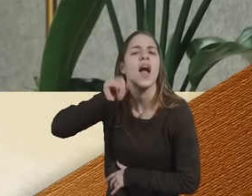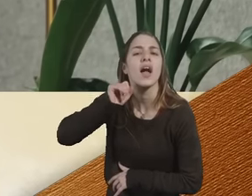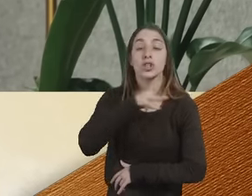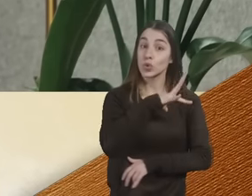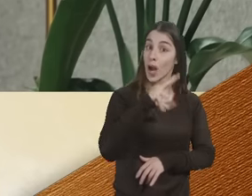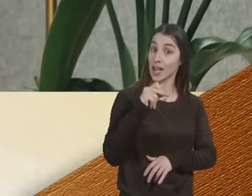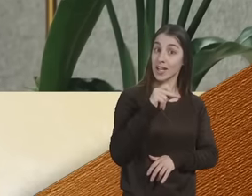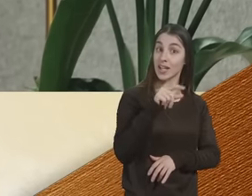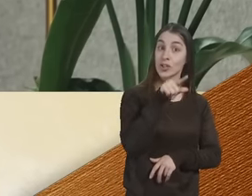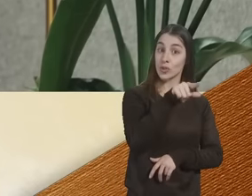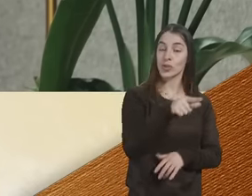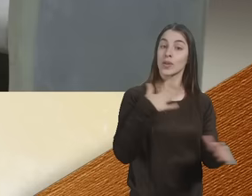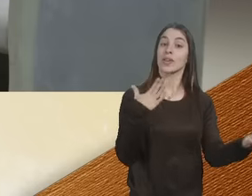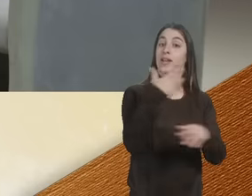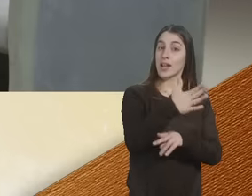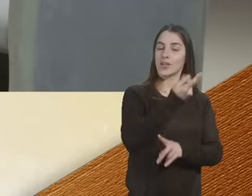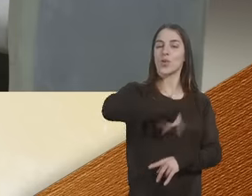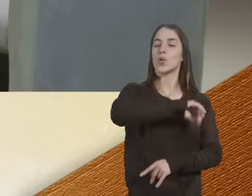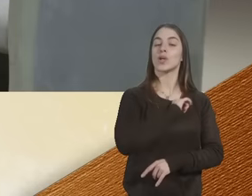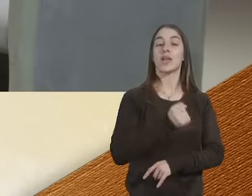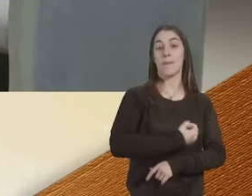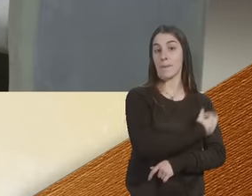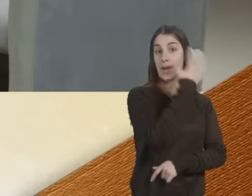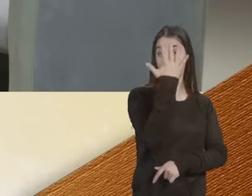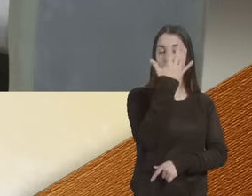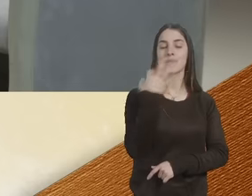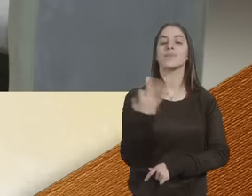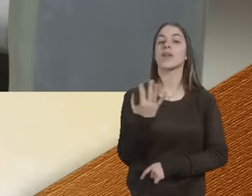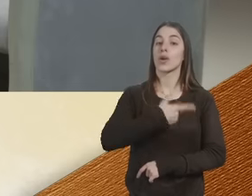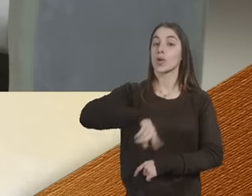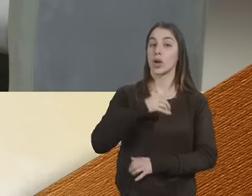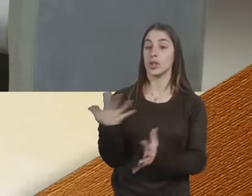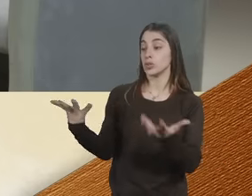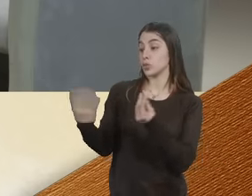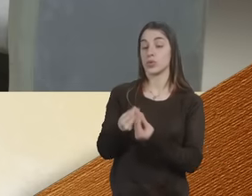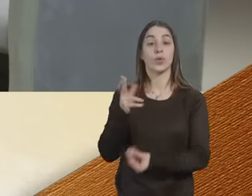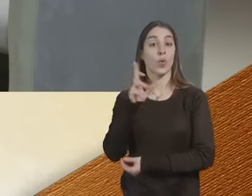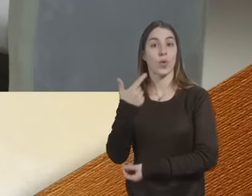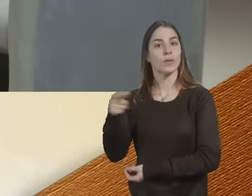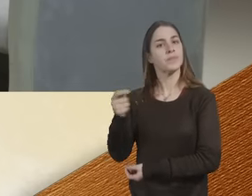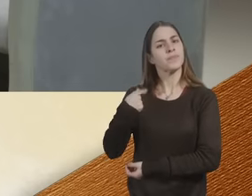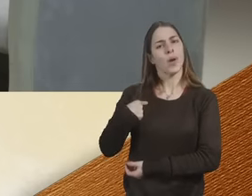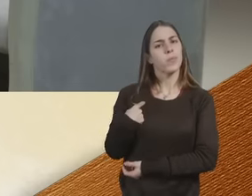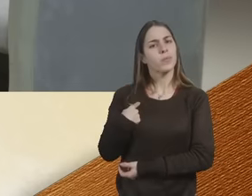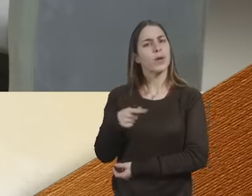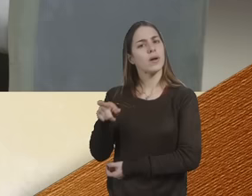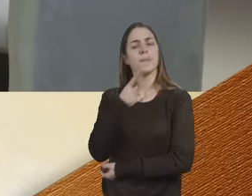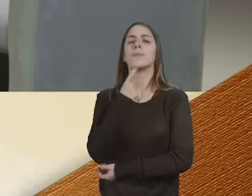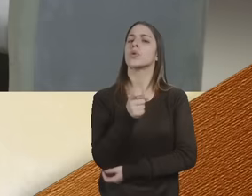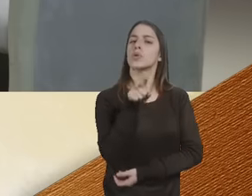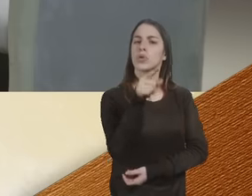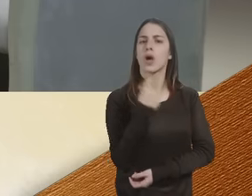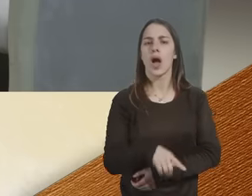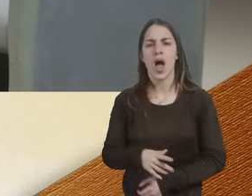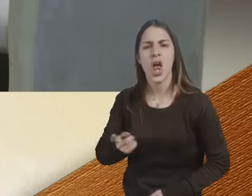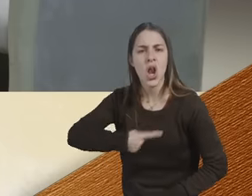a Joana. Está em direto na nossa manhã e temos aqui a nossa Ruth, que, pelo que sei, tem uma questão para ela, certo?